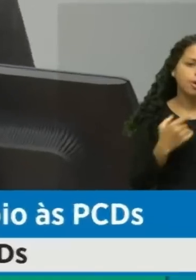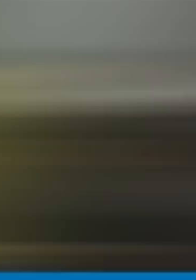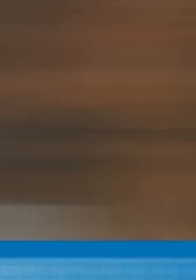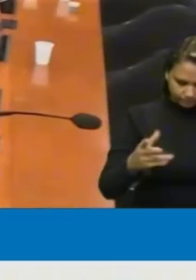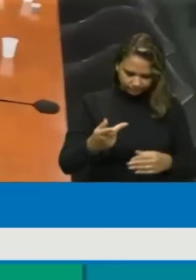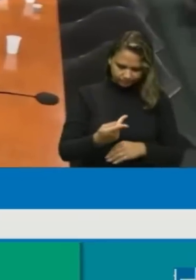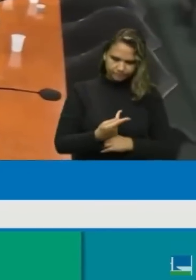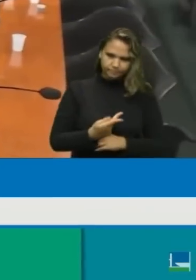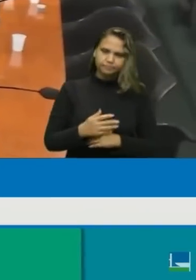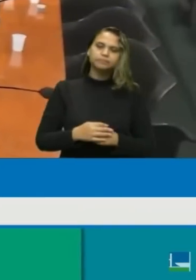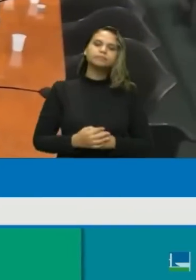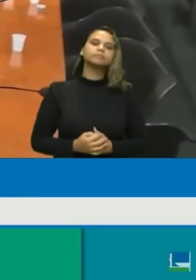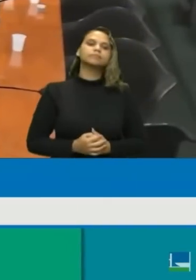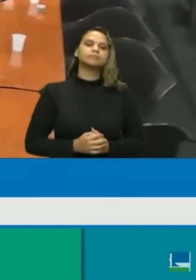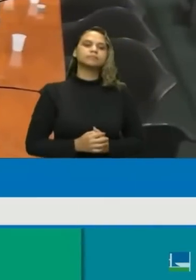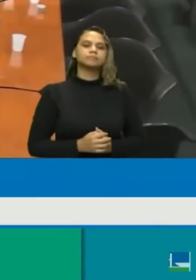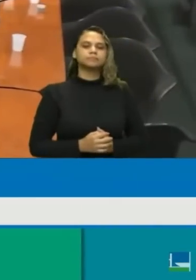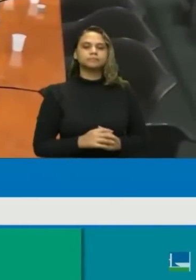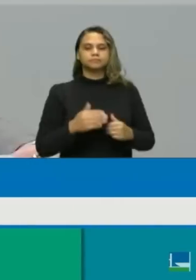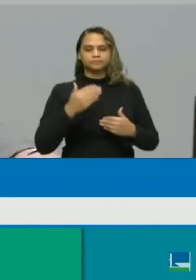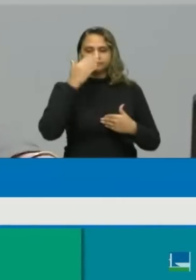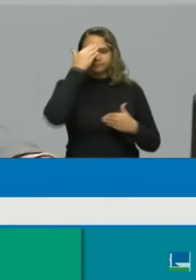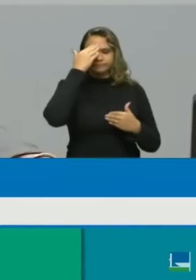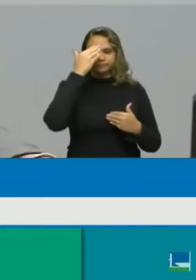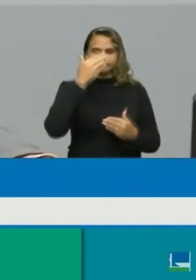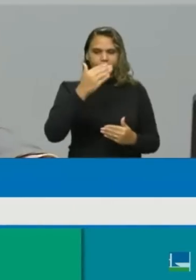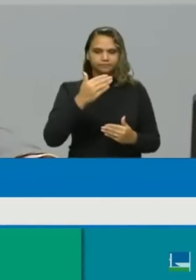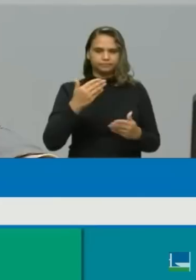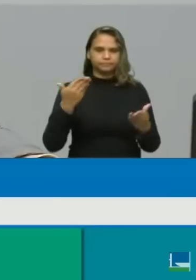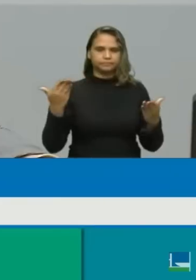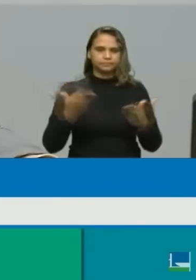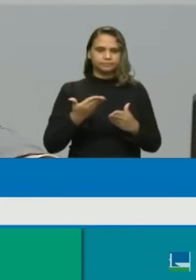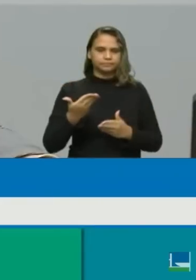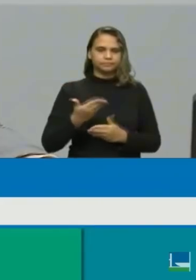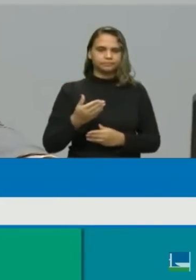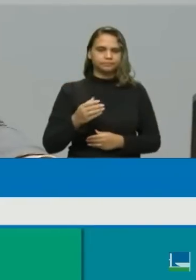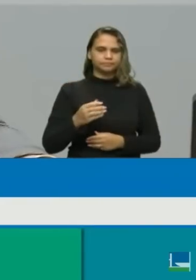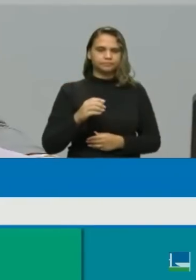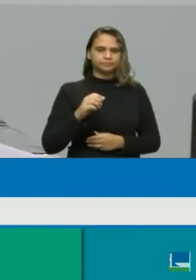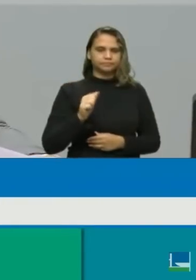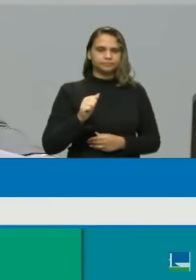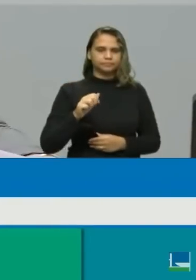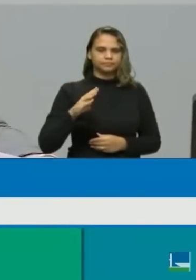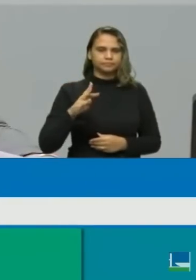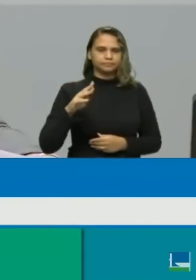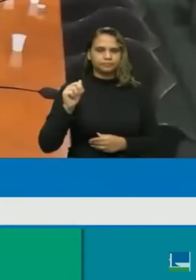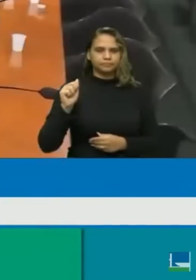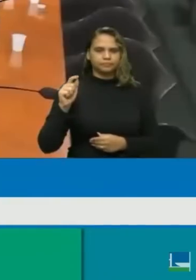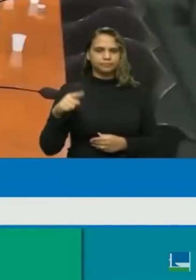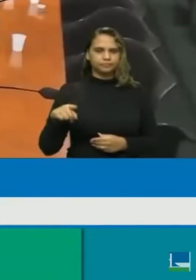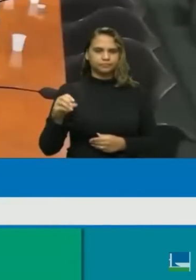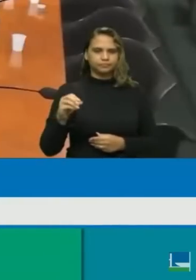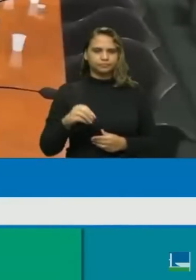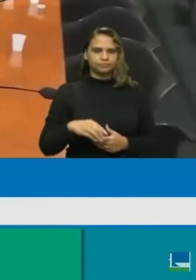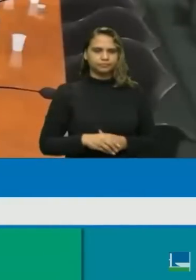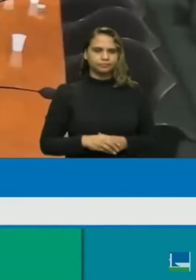deputado. Muito obrigada. Eu passo a palavra agora ao senhor Abraão.